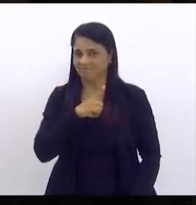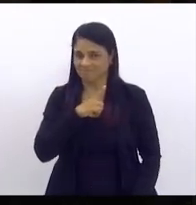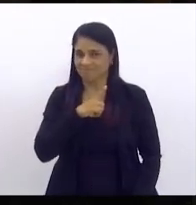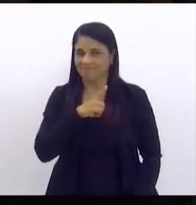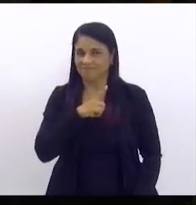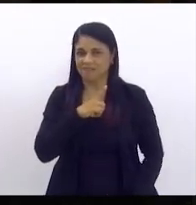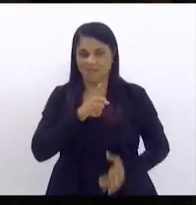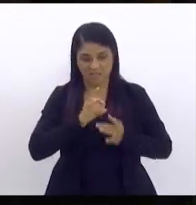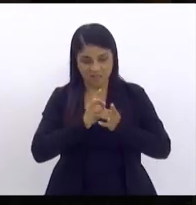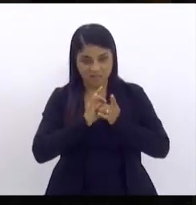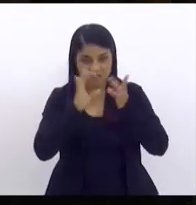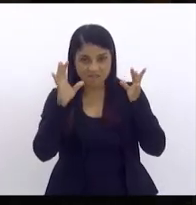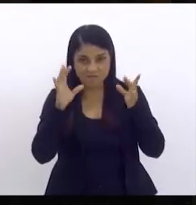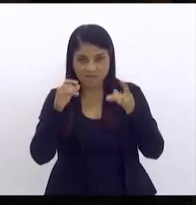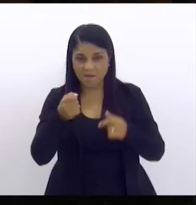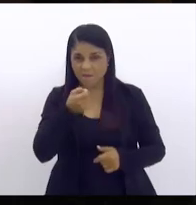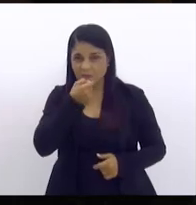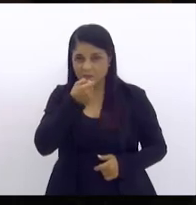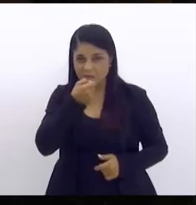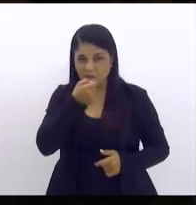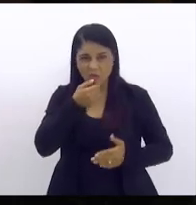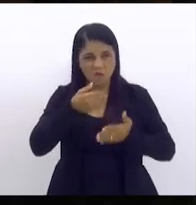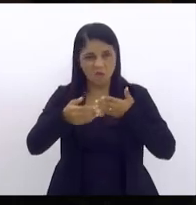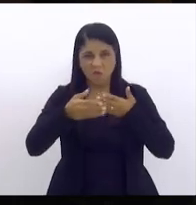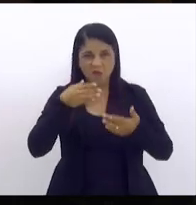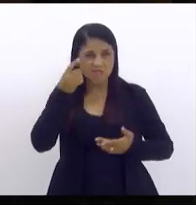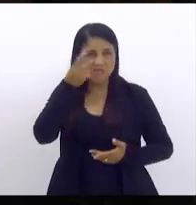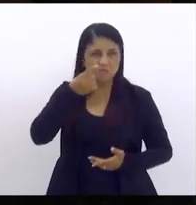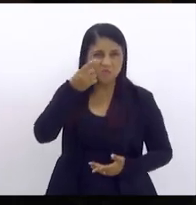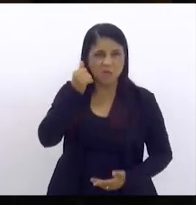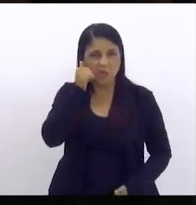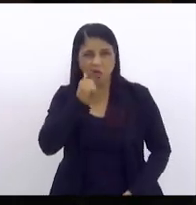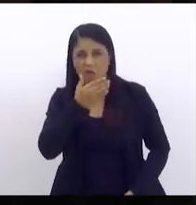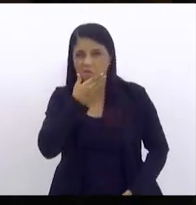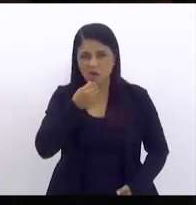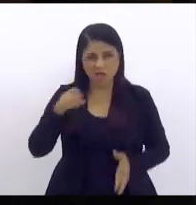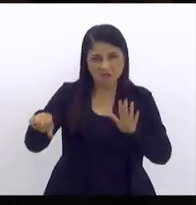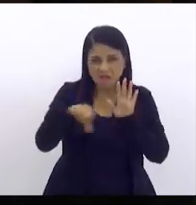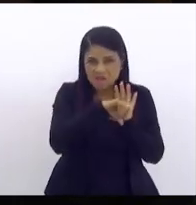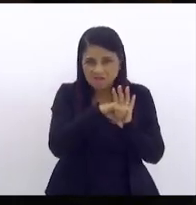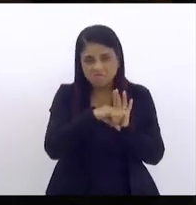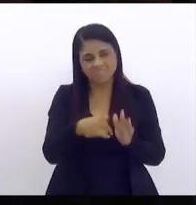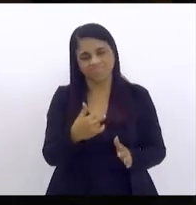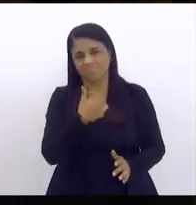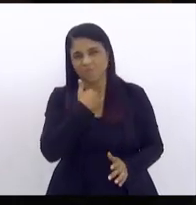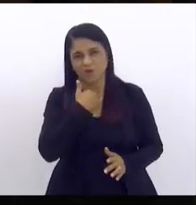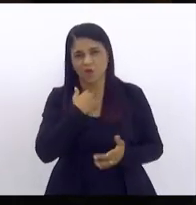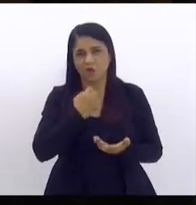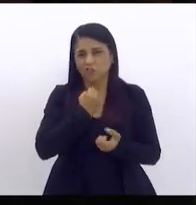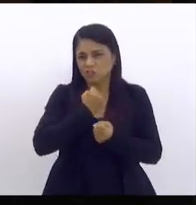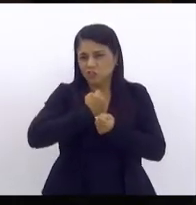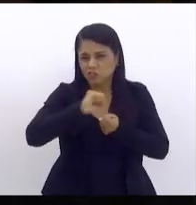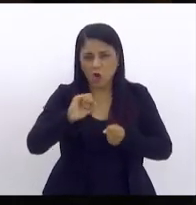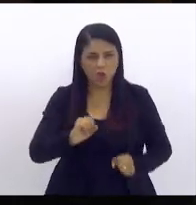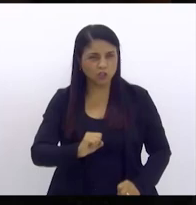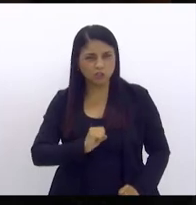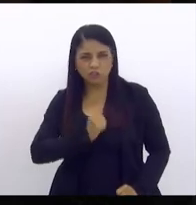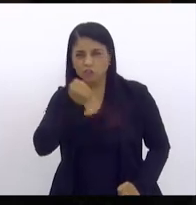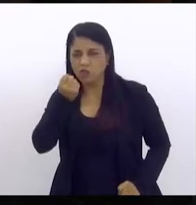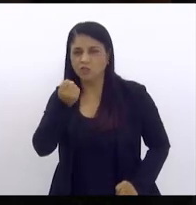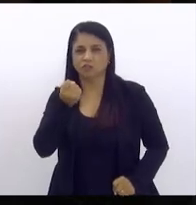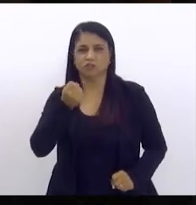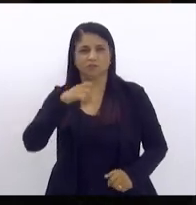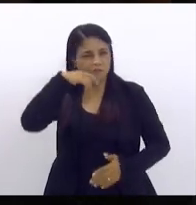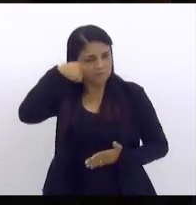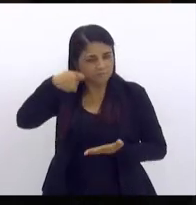pode dar liberdade para nenhum deputado ou deputada cometer crimes, seja crimes de ódio, de machismo,